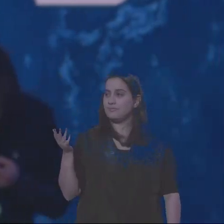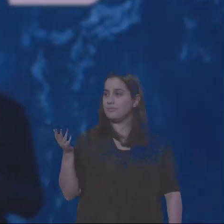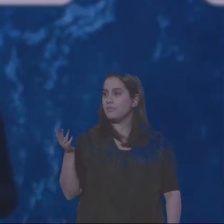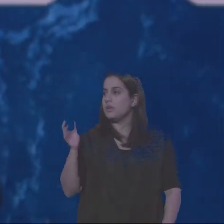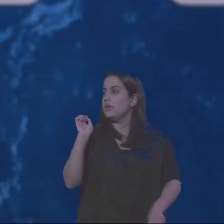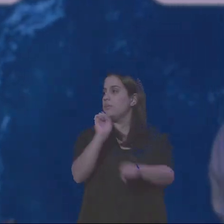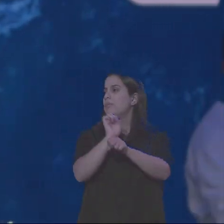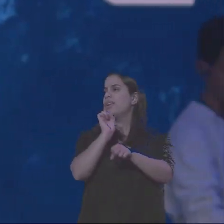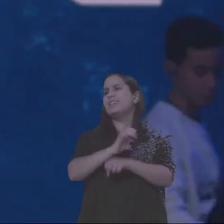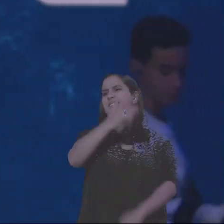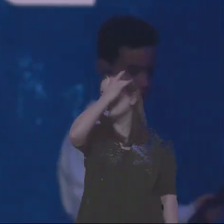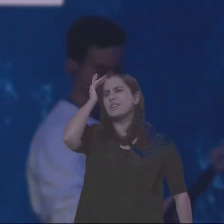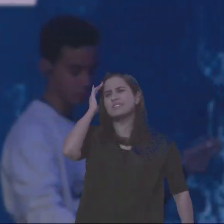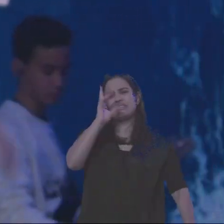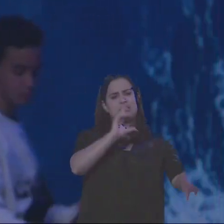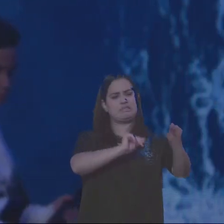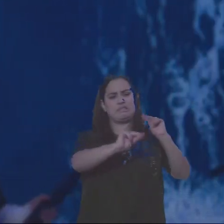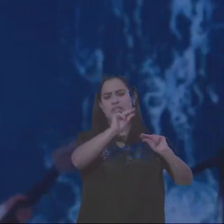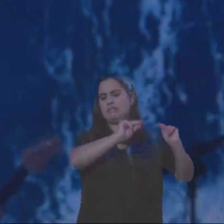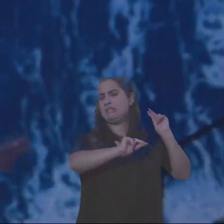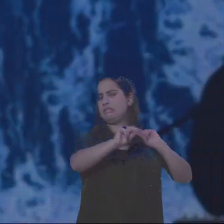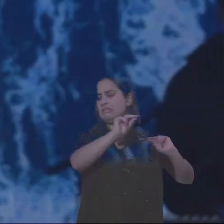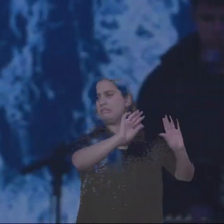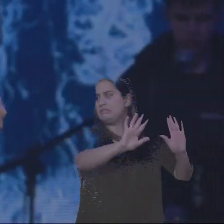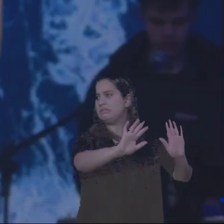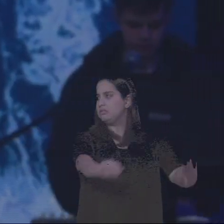Peraí, tem muita gente falando ainda.